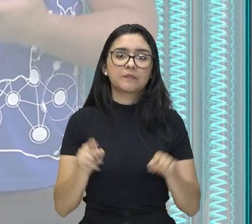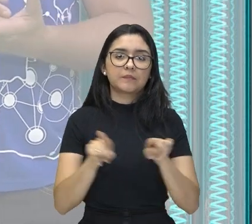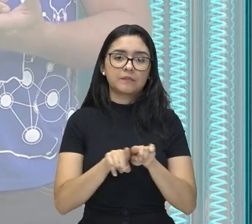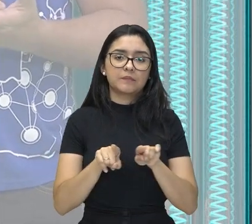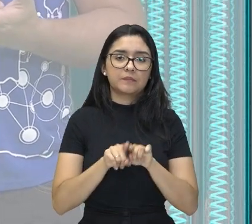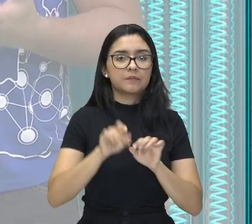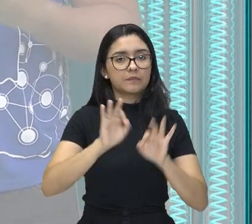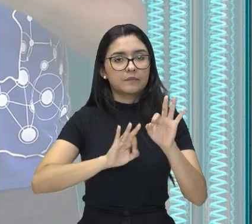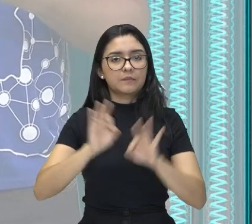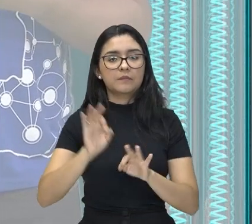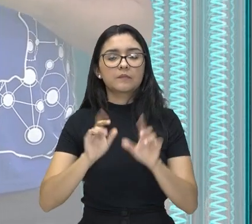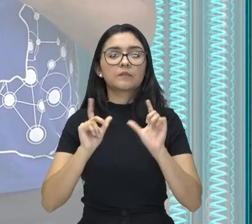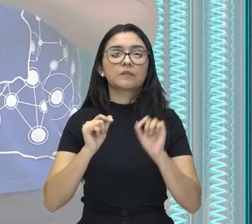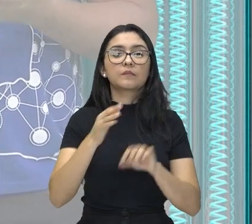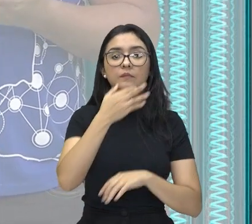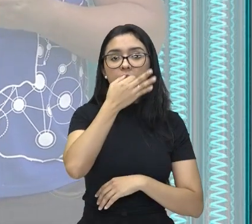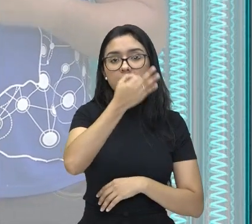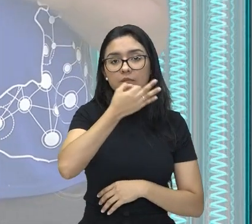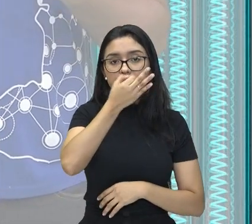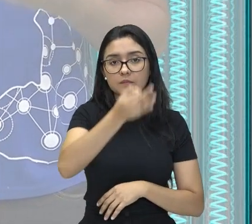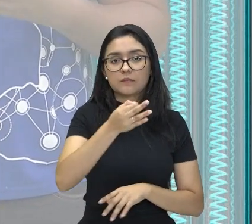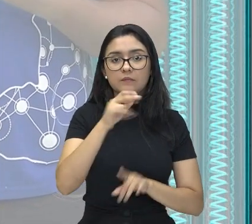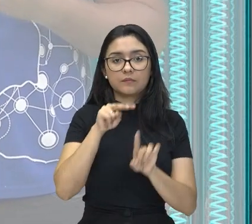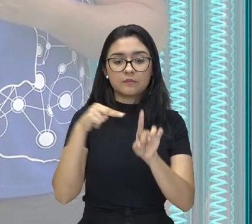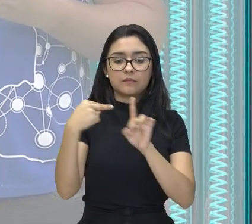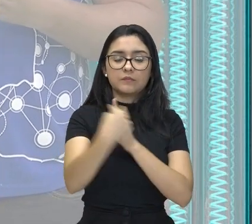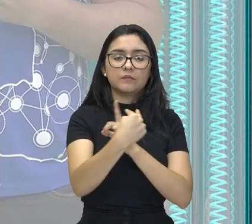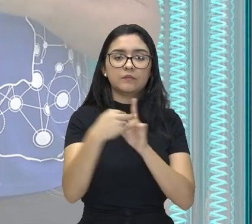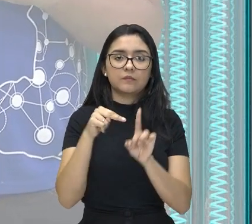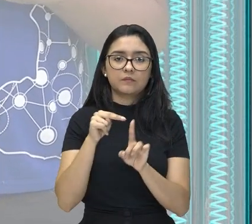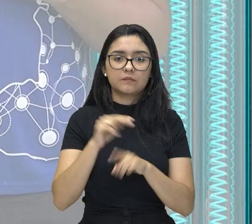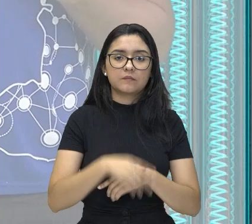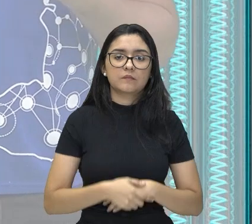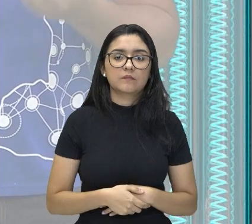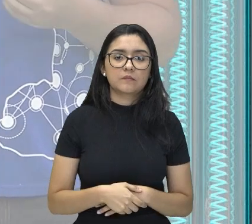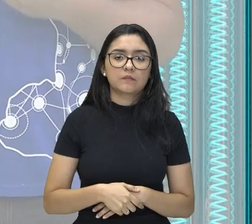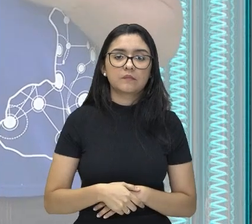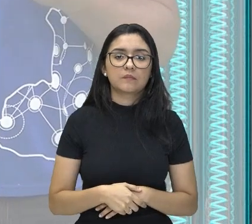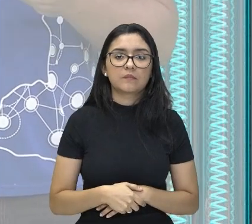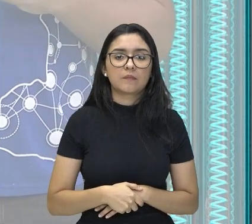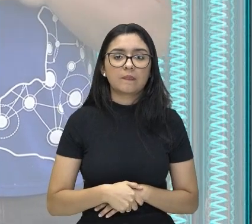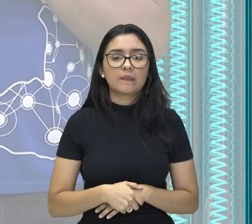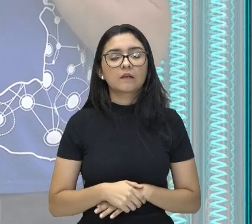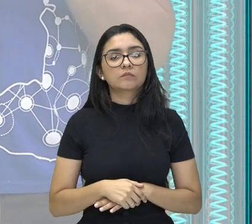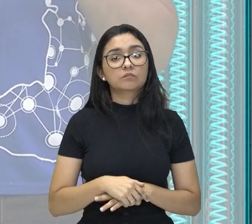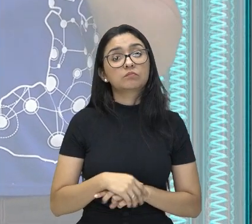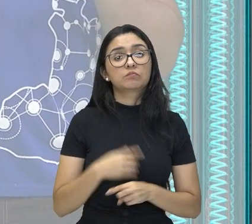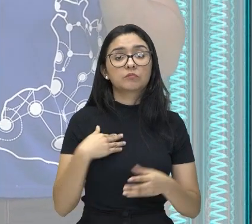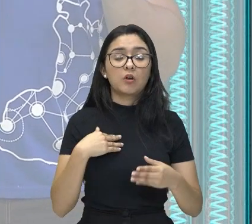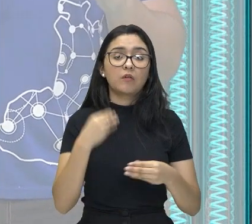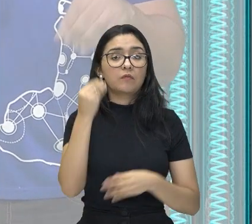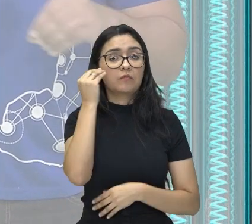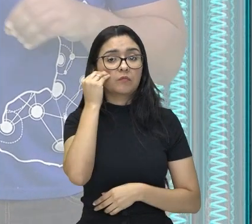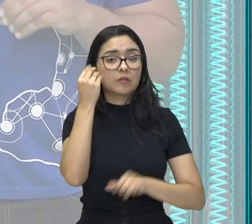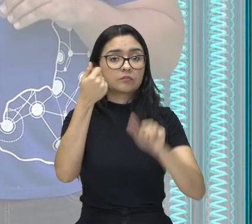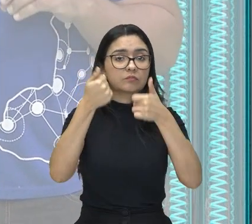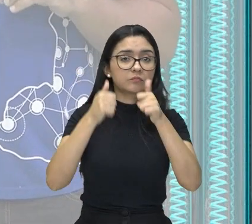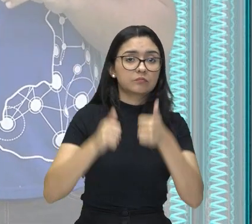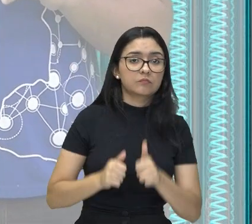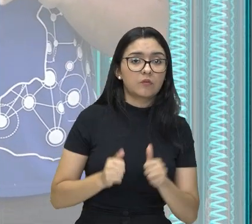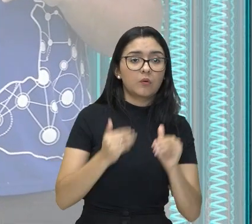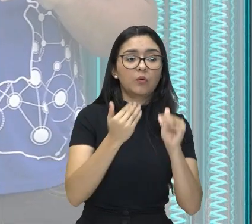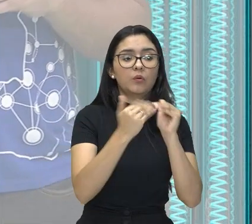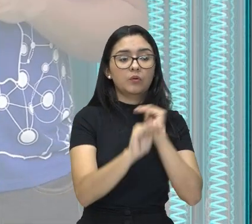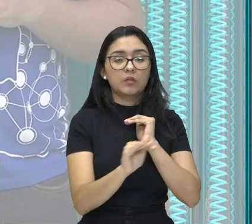aí o seu ponto de vista, que foi um ponto de vista de negociação, ponderando alguns pontos, concordando em determinados aspectos